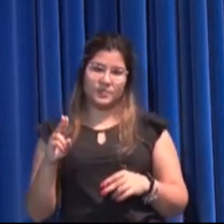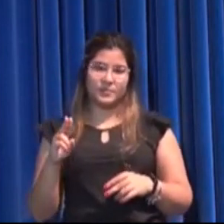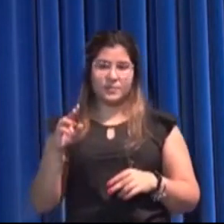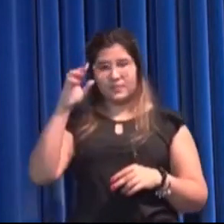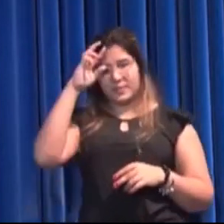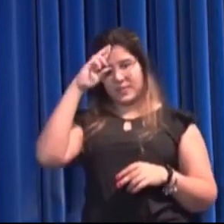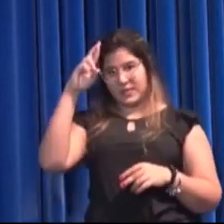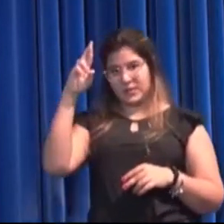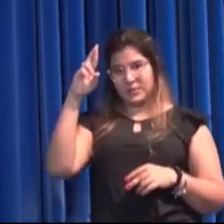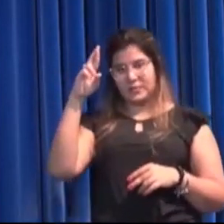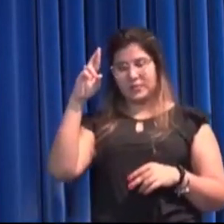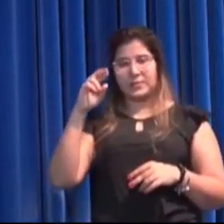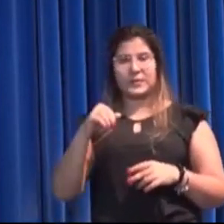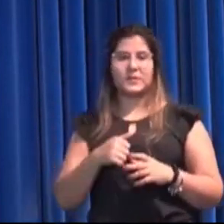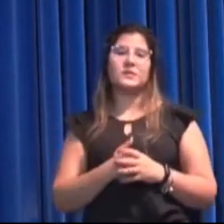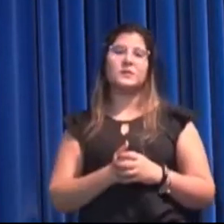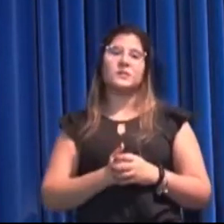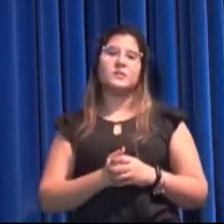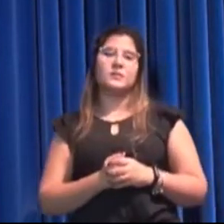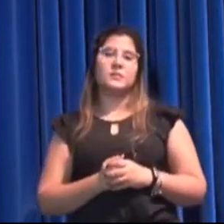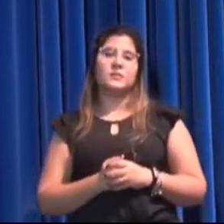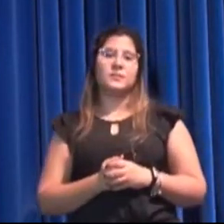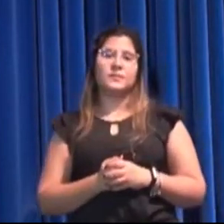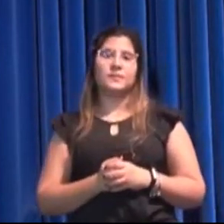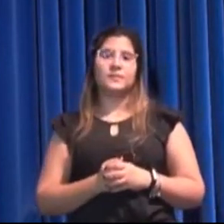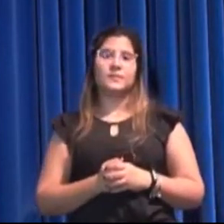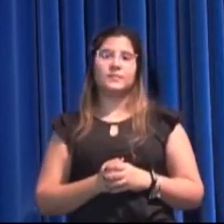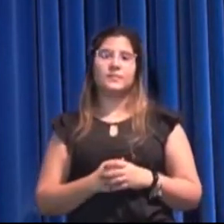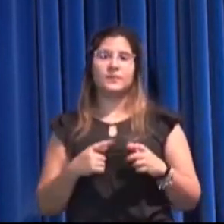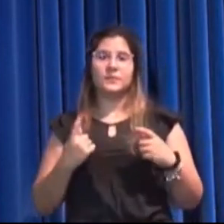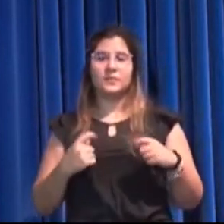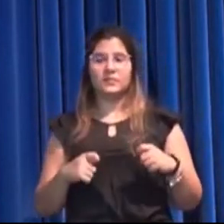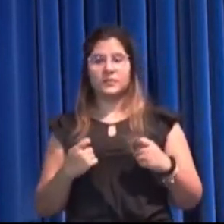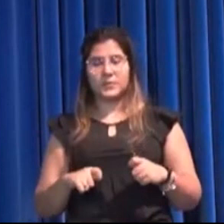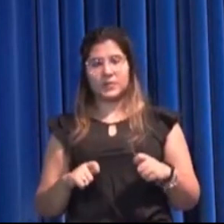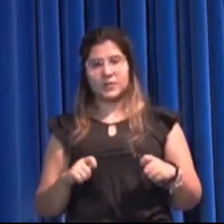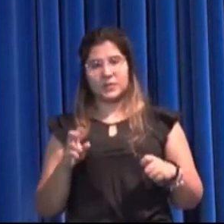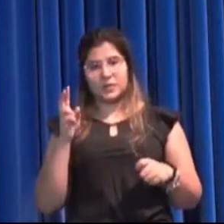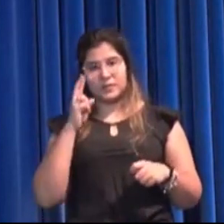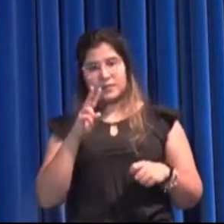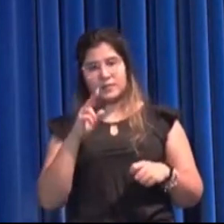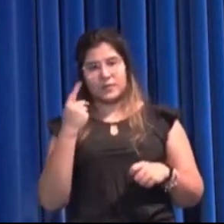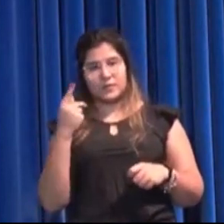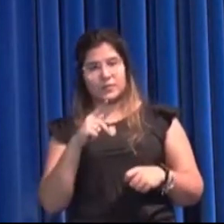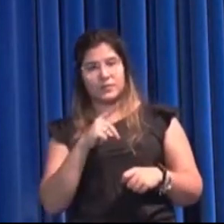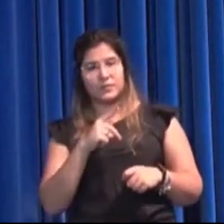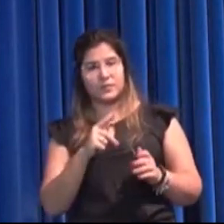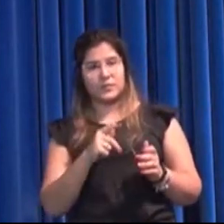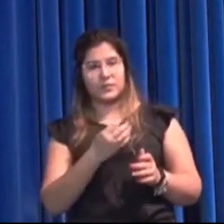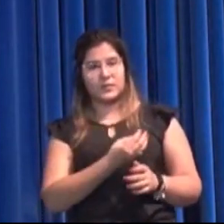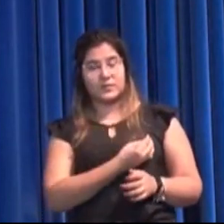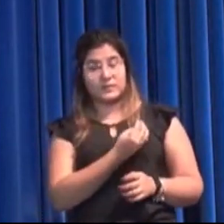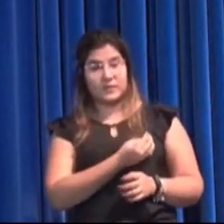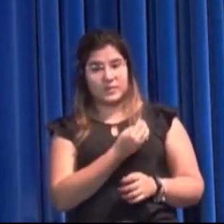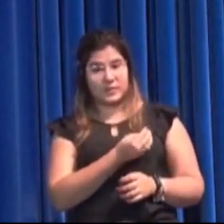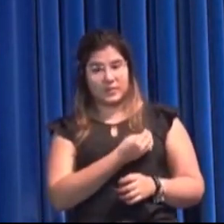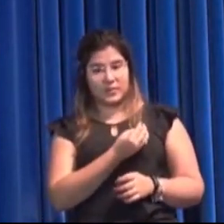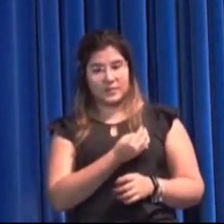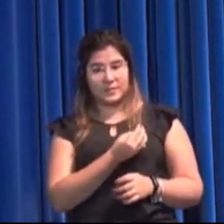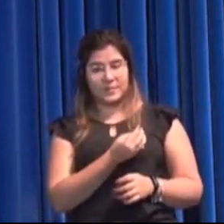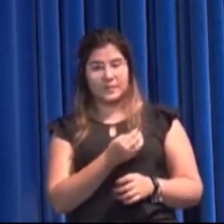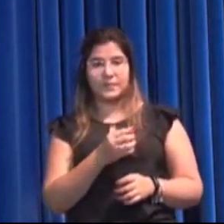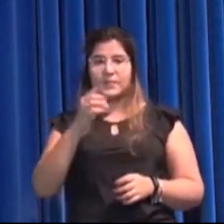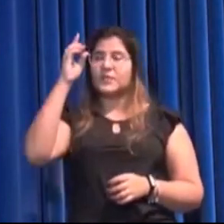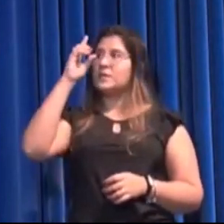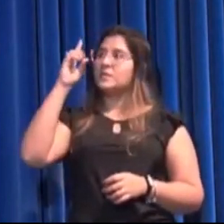2 Crônicas, deveria edificar as suas vidas no Senhor. Deus não